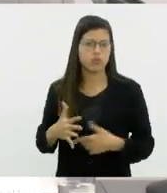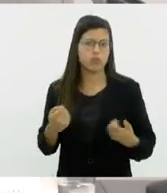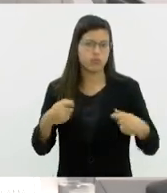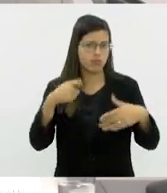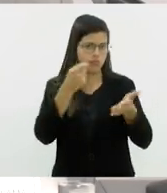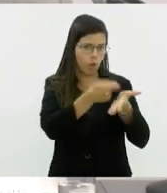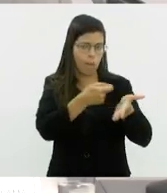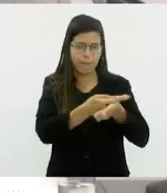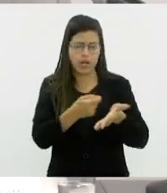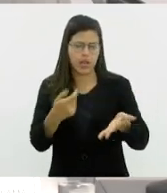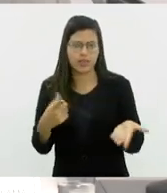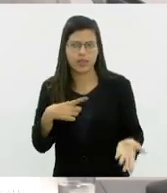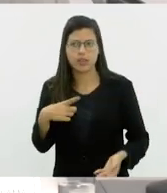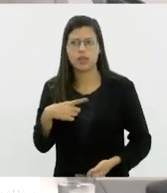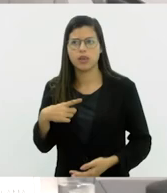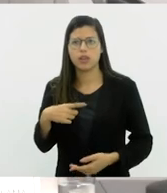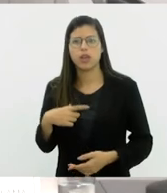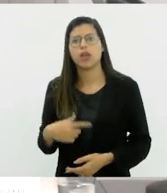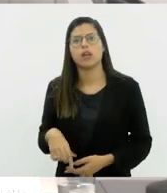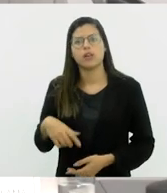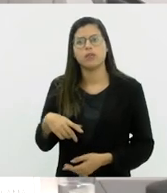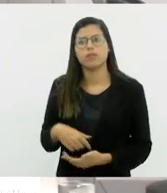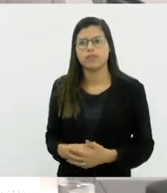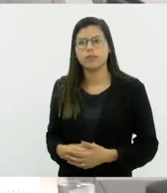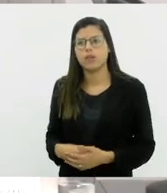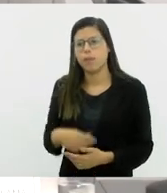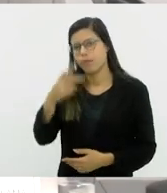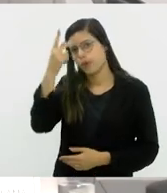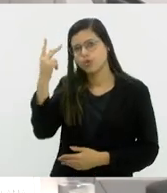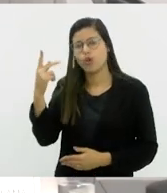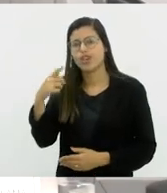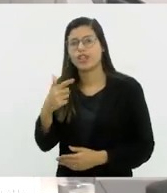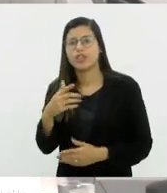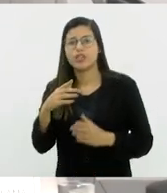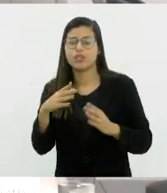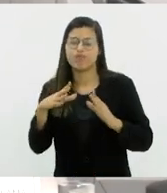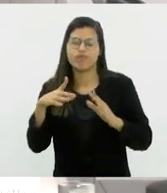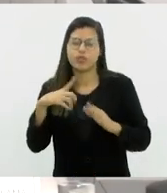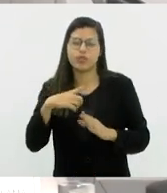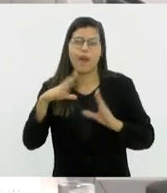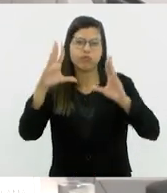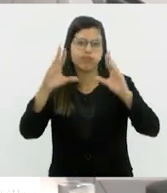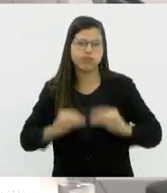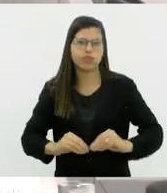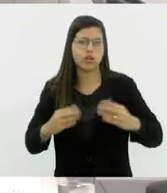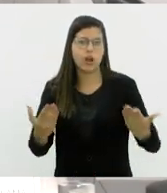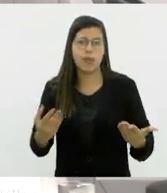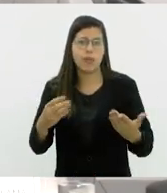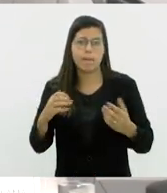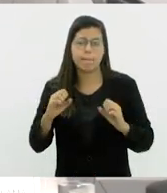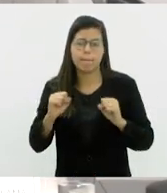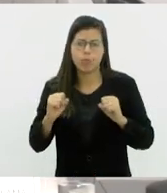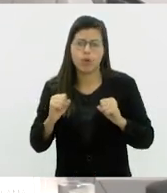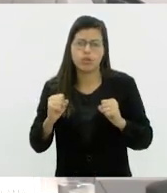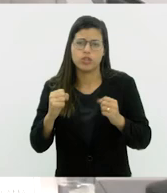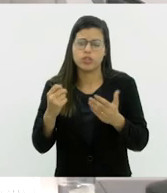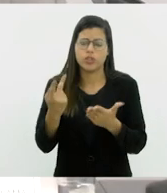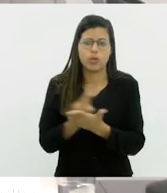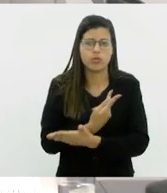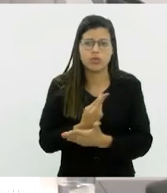com o transponder ligado. Então, quem tiver com o transponder desligado pode ser abatido no voo, simplesmente. Claro que